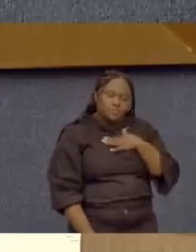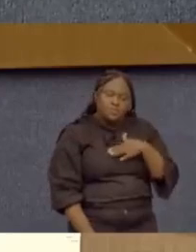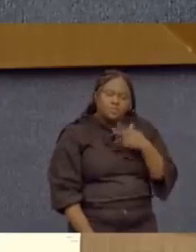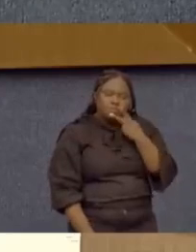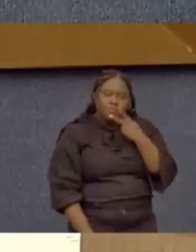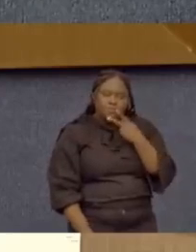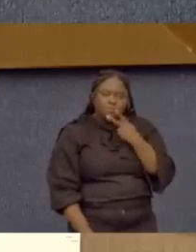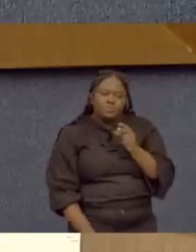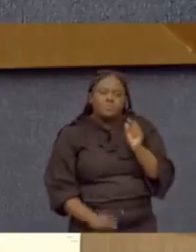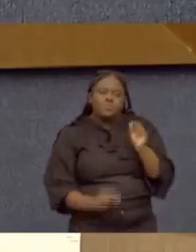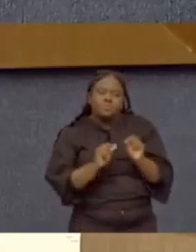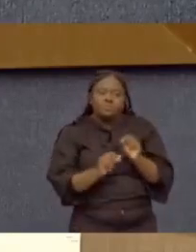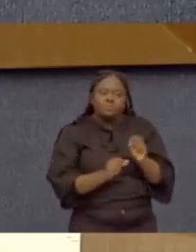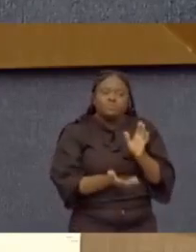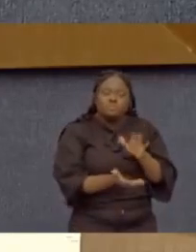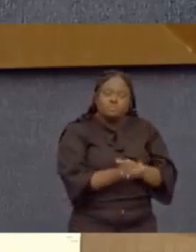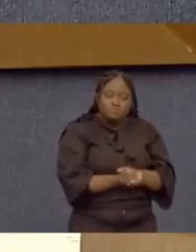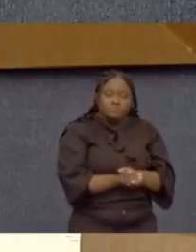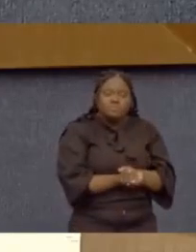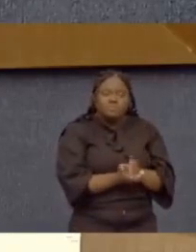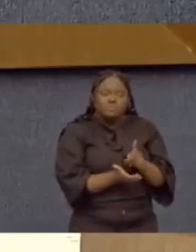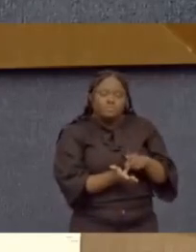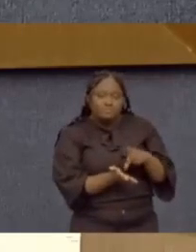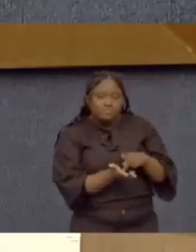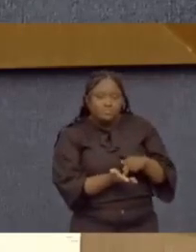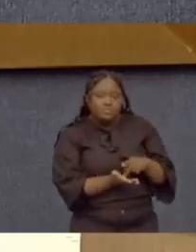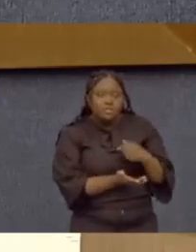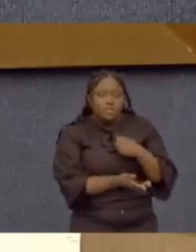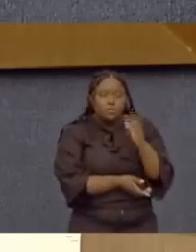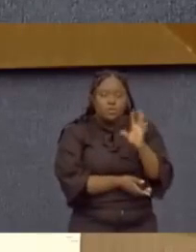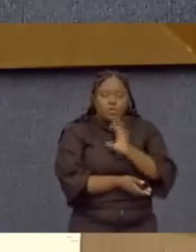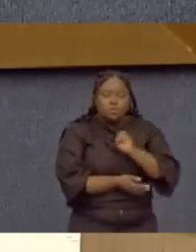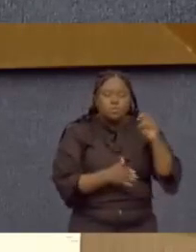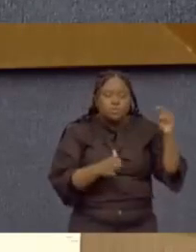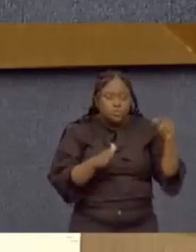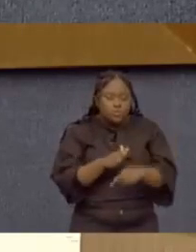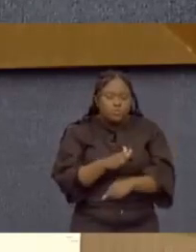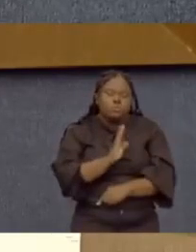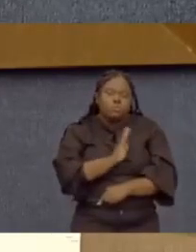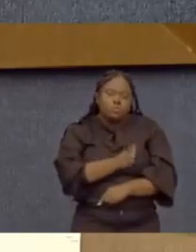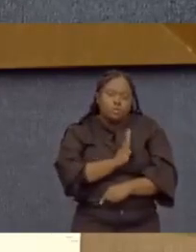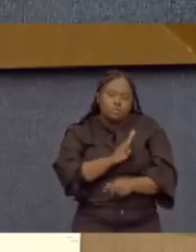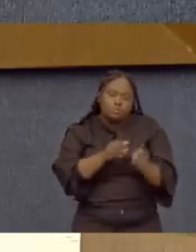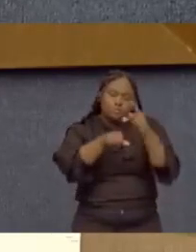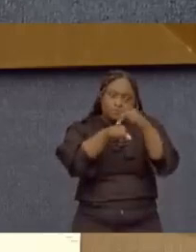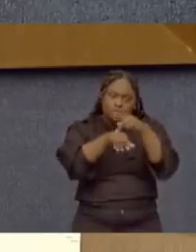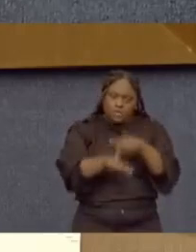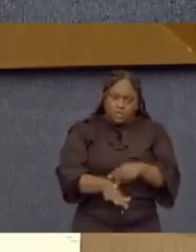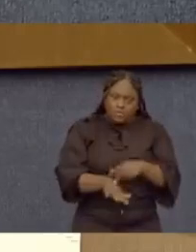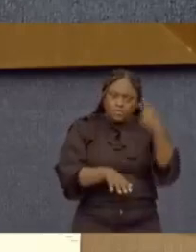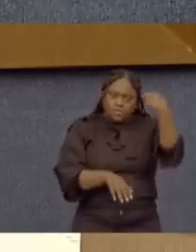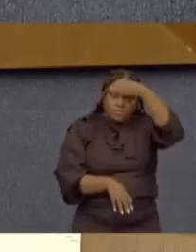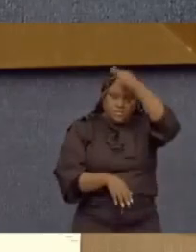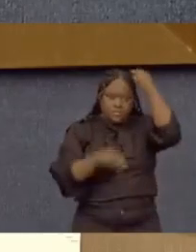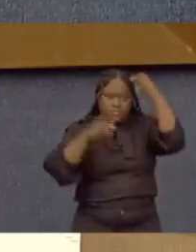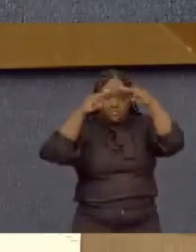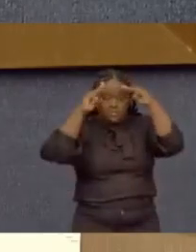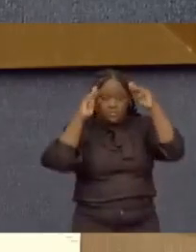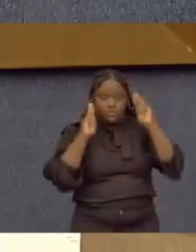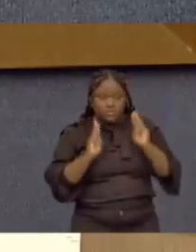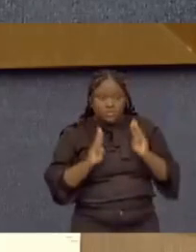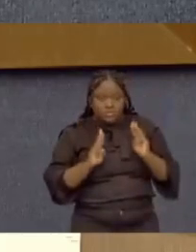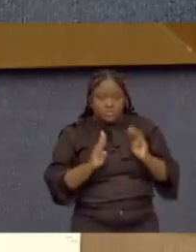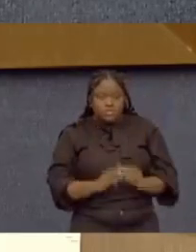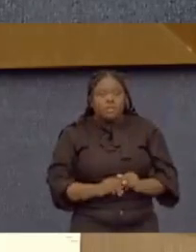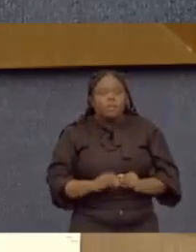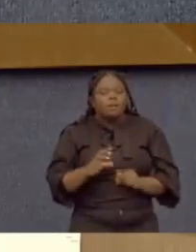um verdadeiro casamento. Eu posso dizer que eu amo do fundo do coração essa paróquia Santa Dulce, e eu ouso afirmar que a paróquia